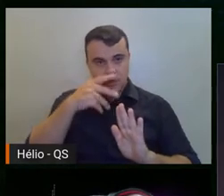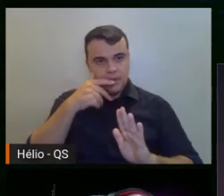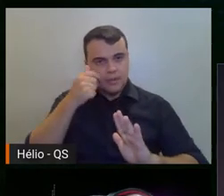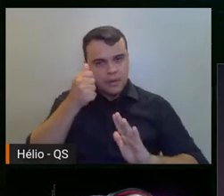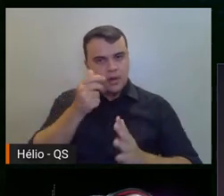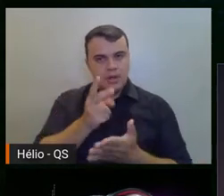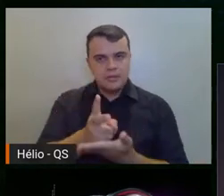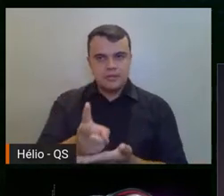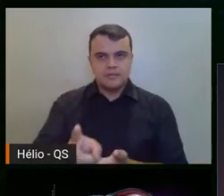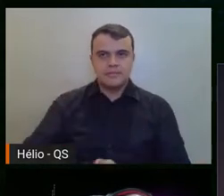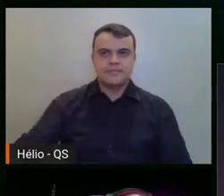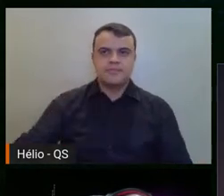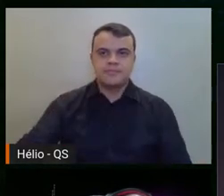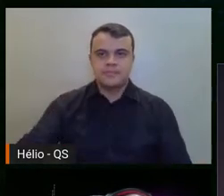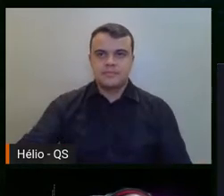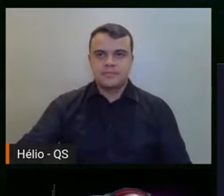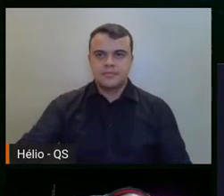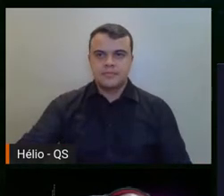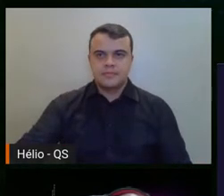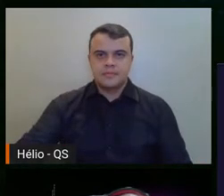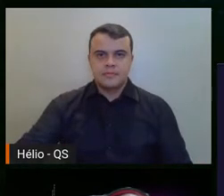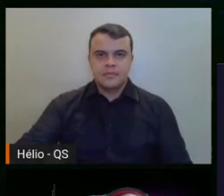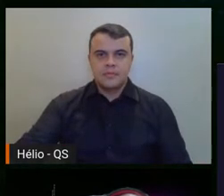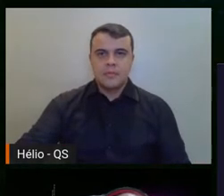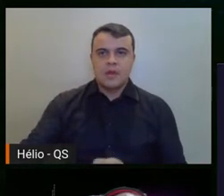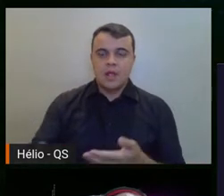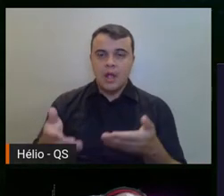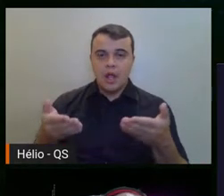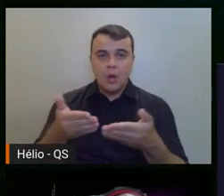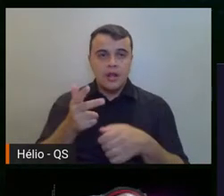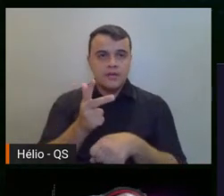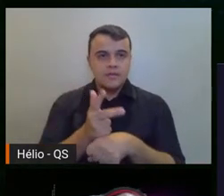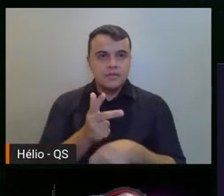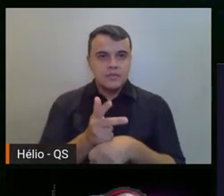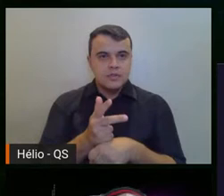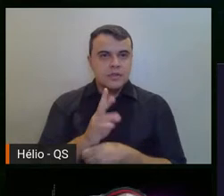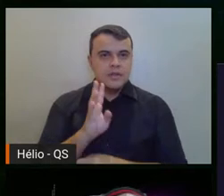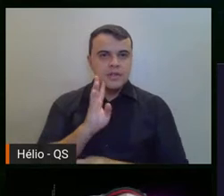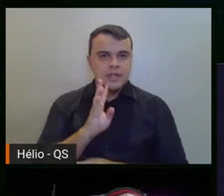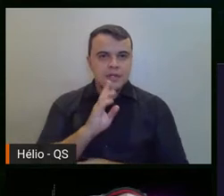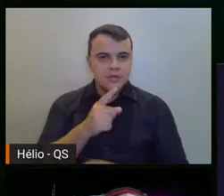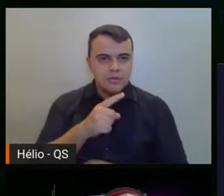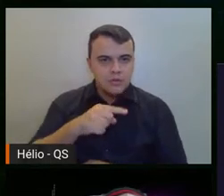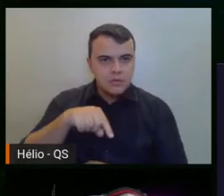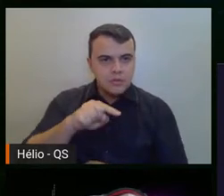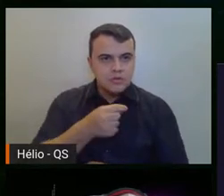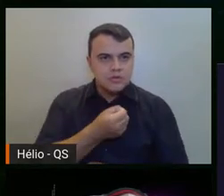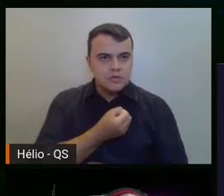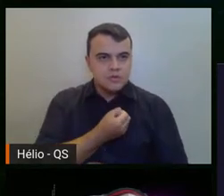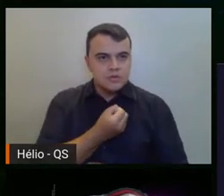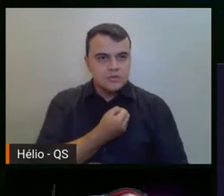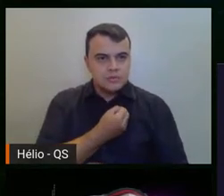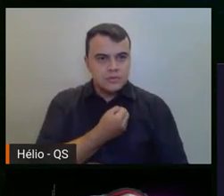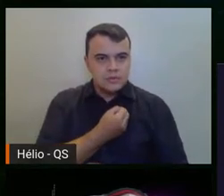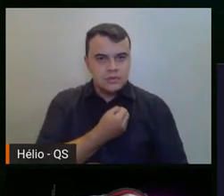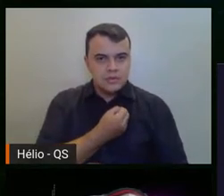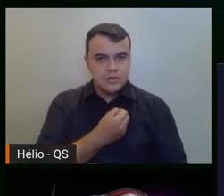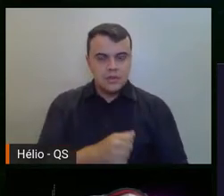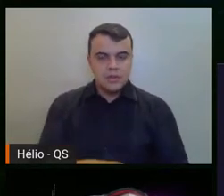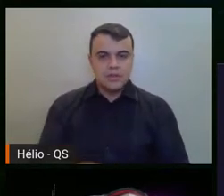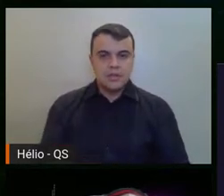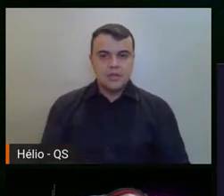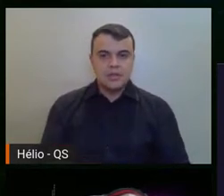sempre sucesso então agora tem um vídeo aqui né Renan bacana com os nossos números né e vou